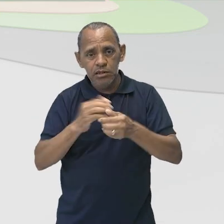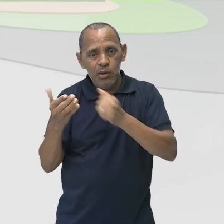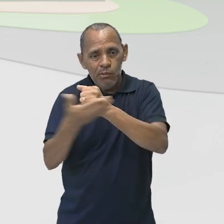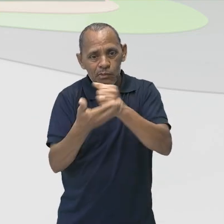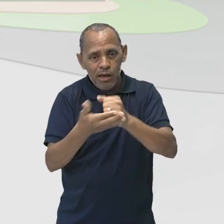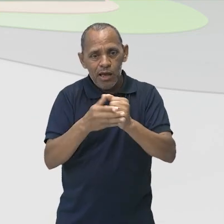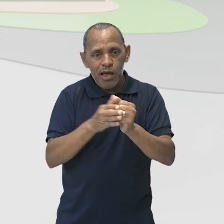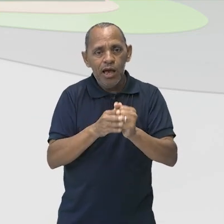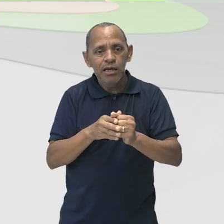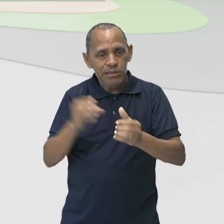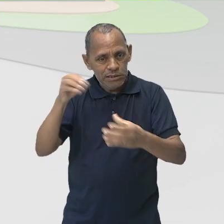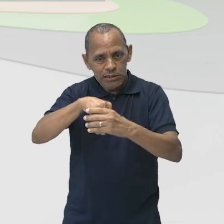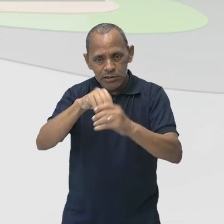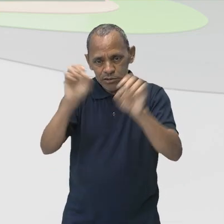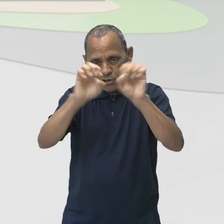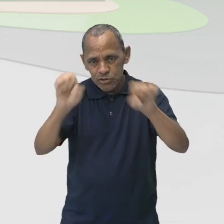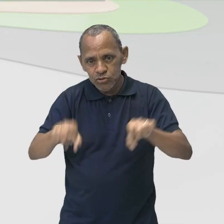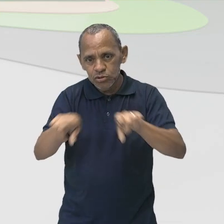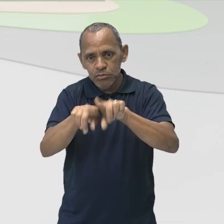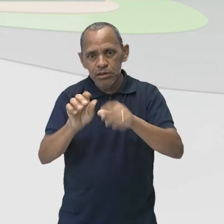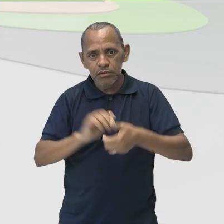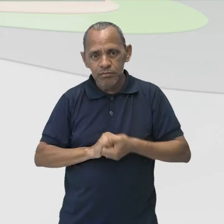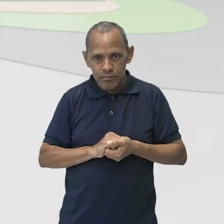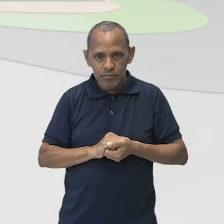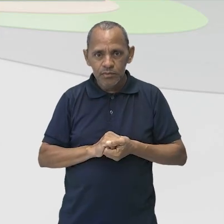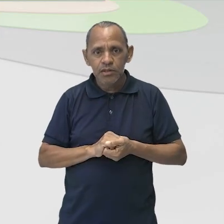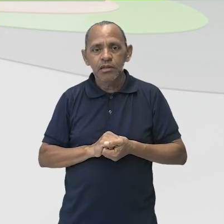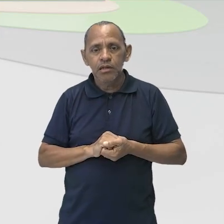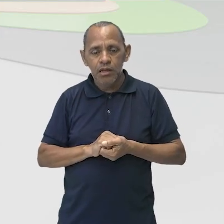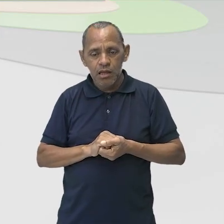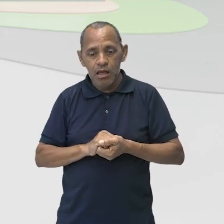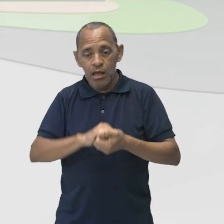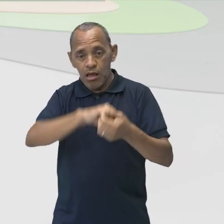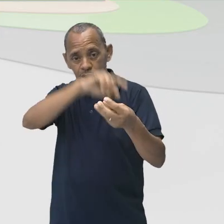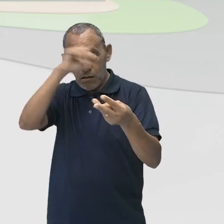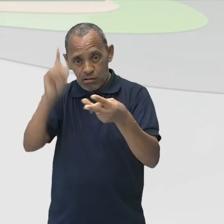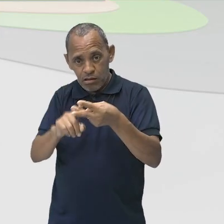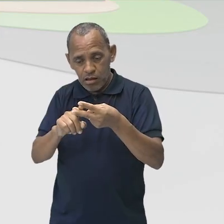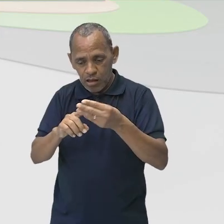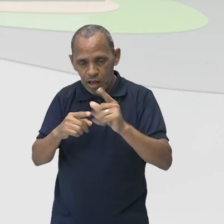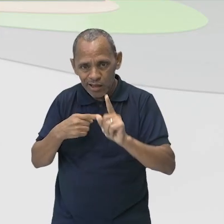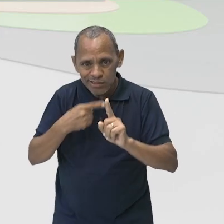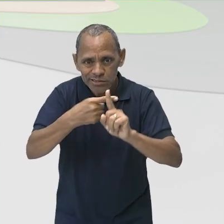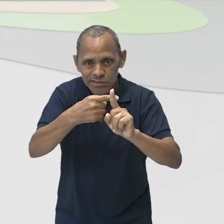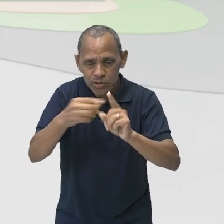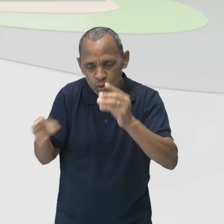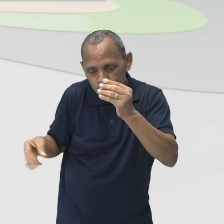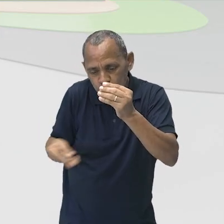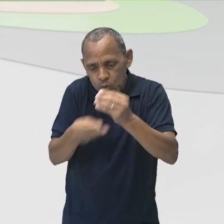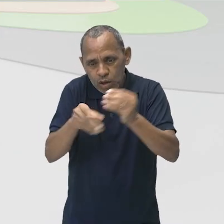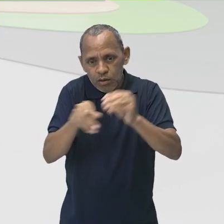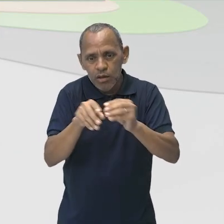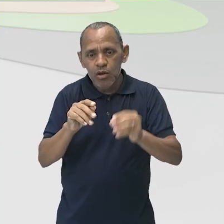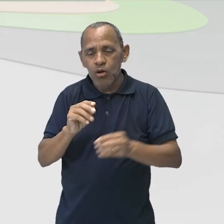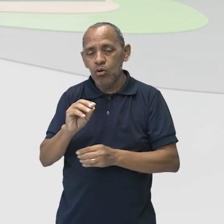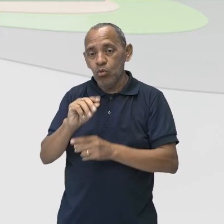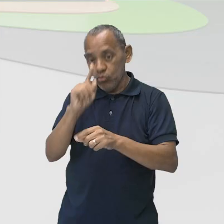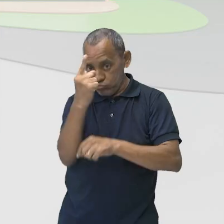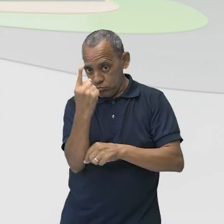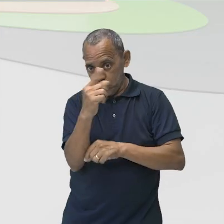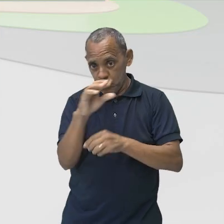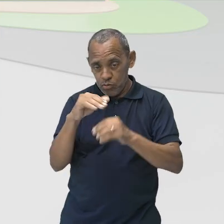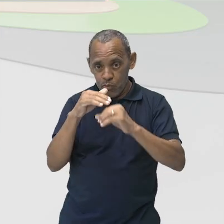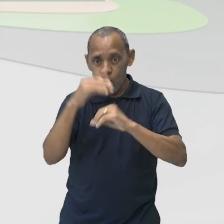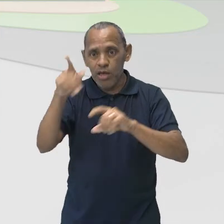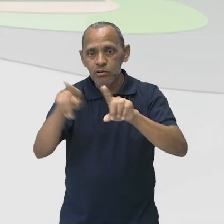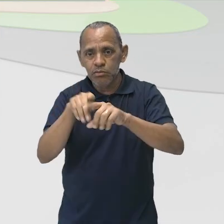sequência de DNA. Já a inserção, ela corresponde à adição de uma ou mais bases na sequência de